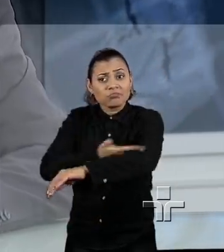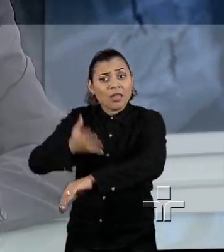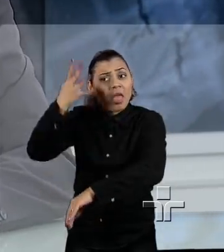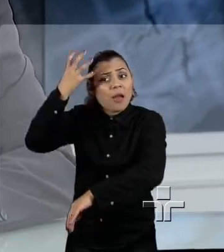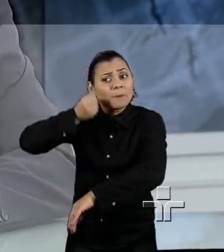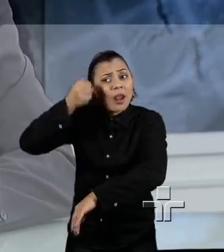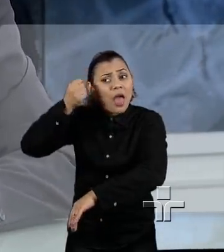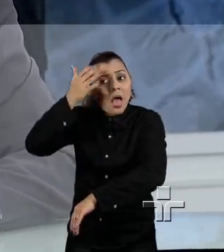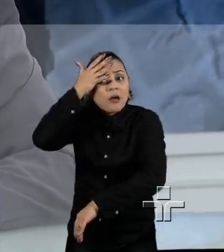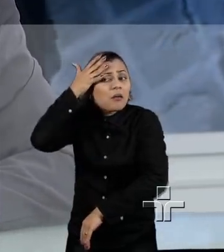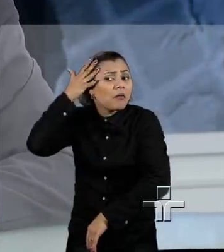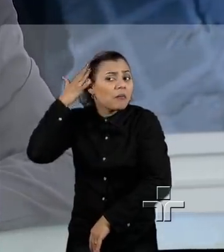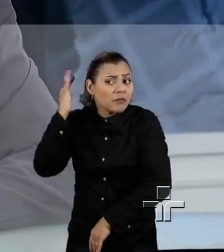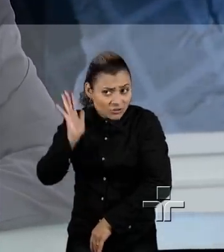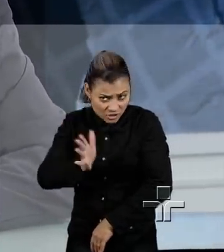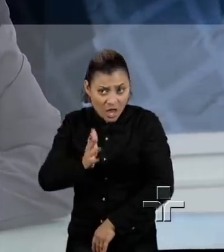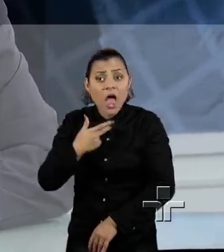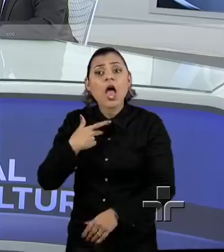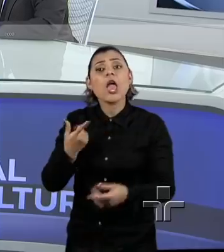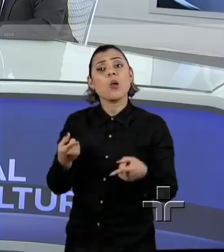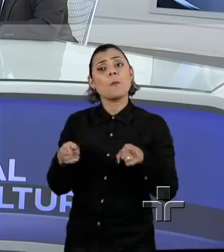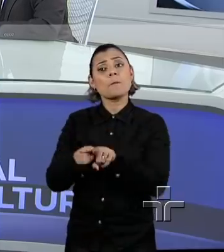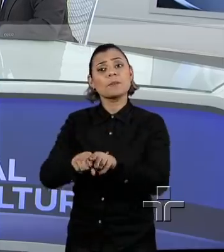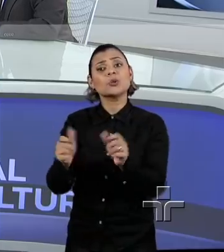fazendo um convênio com a Coleston, vou patrocinar